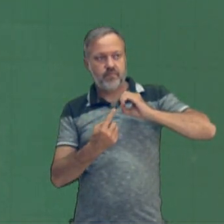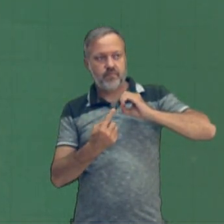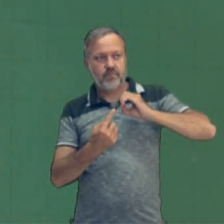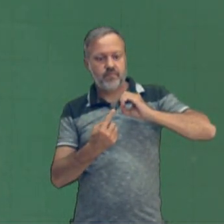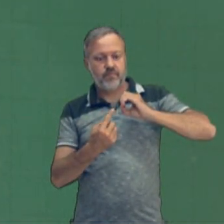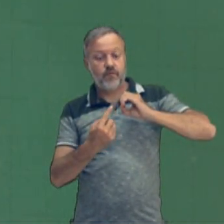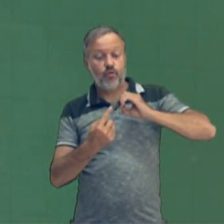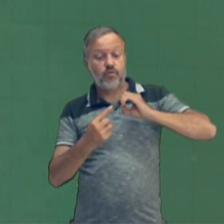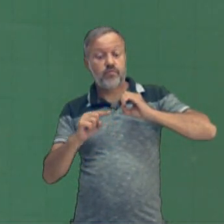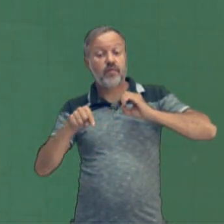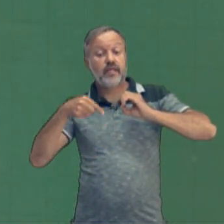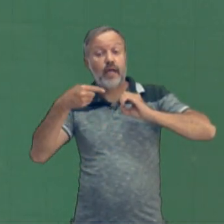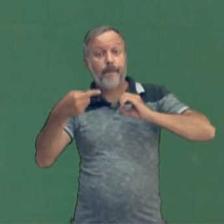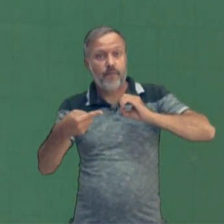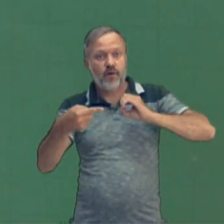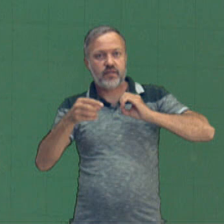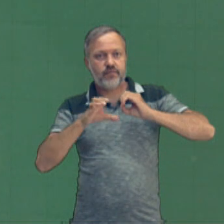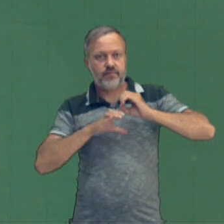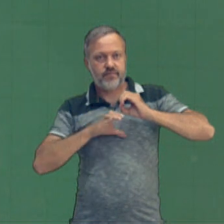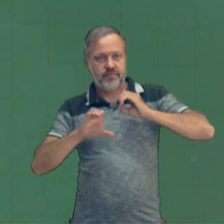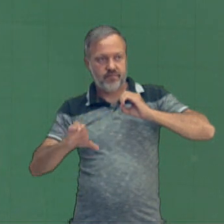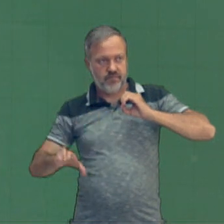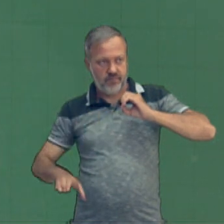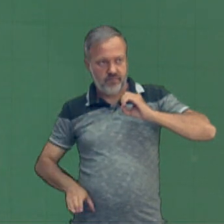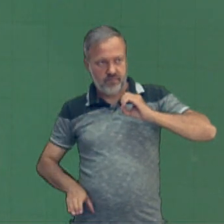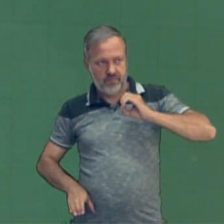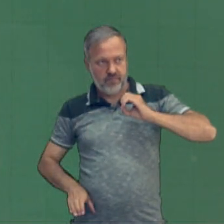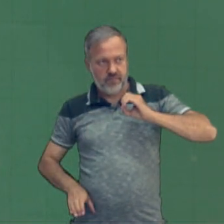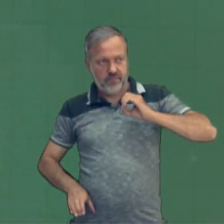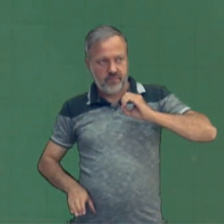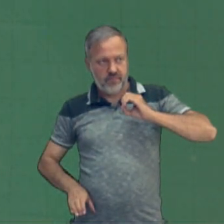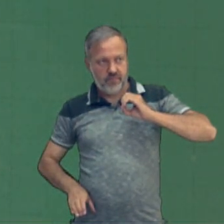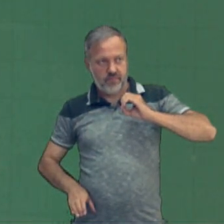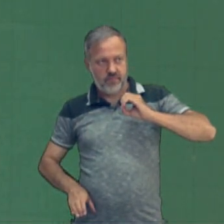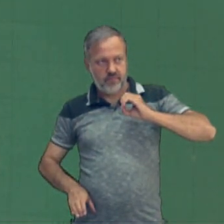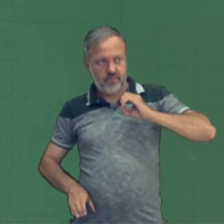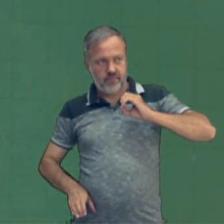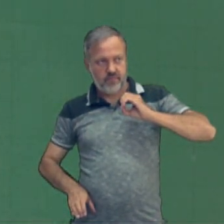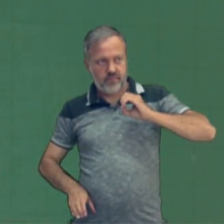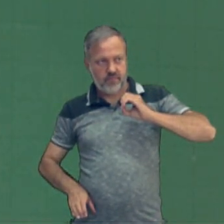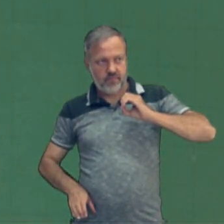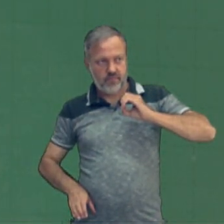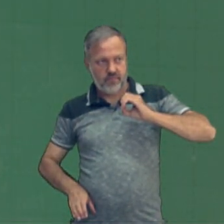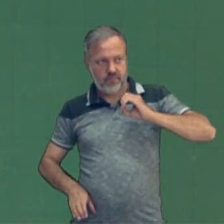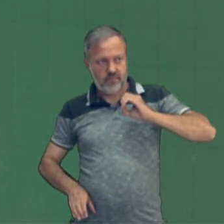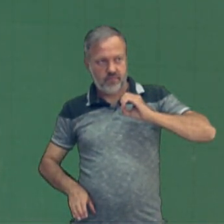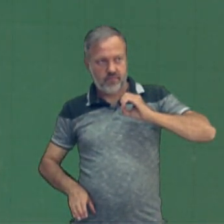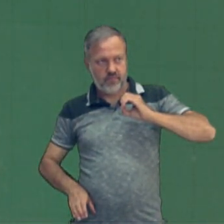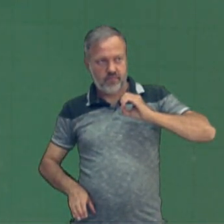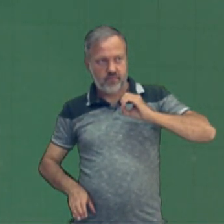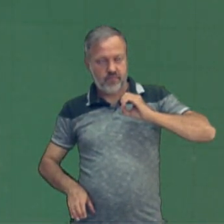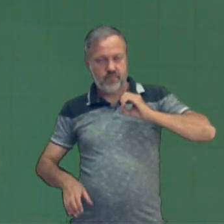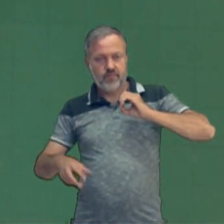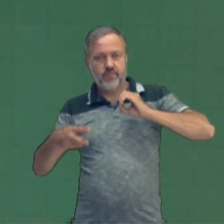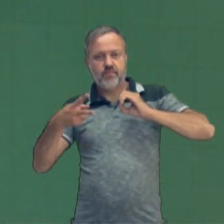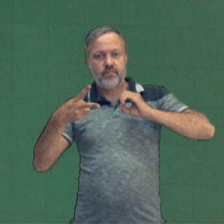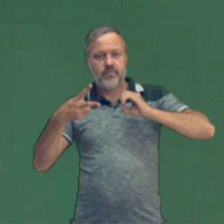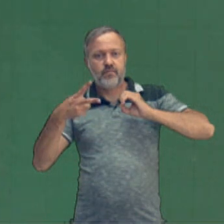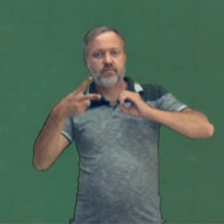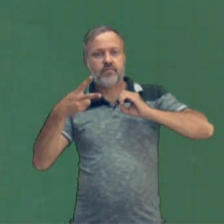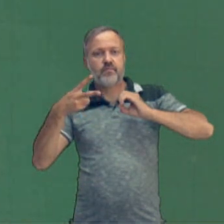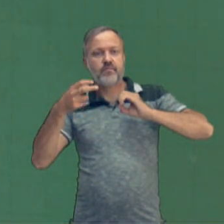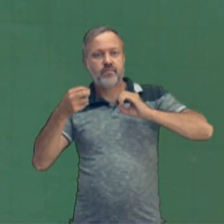depois de Cristo, tudo aquilo que vem depois do nascimento de Cristo. Nós estamos no ano